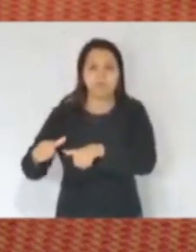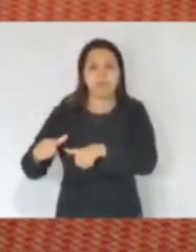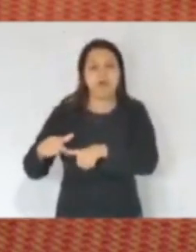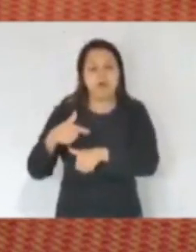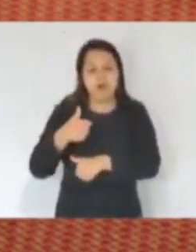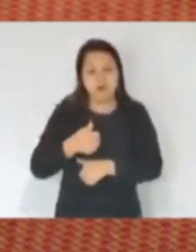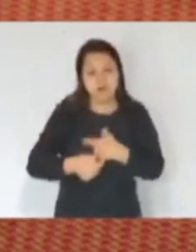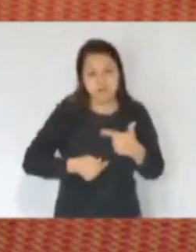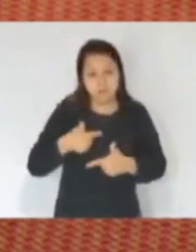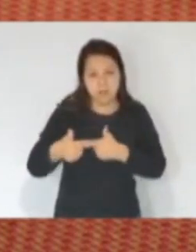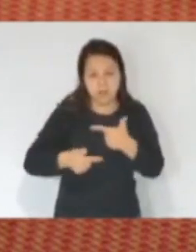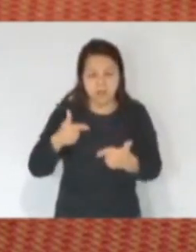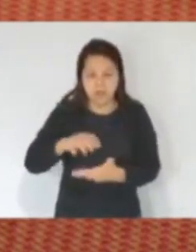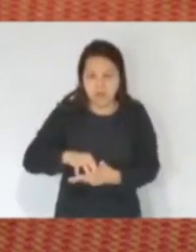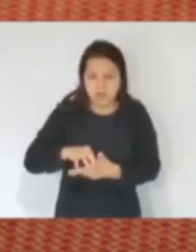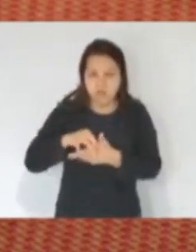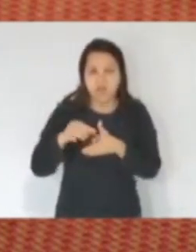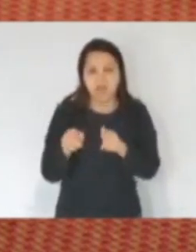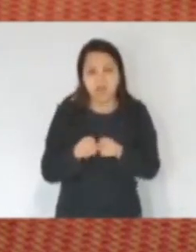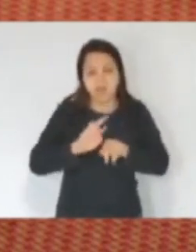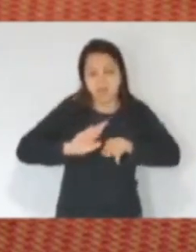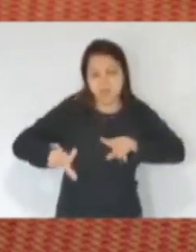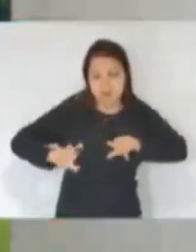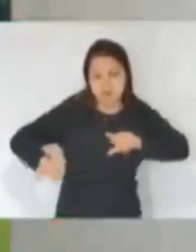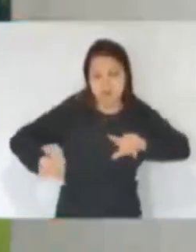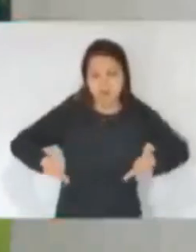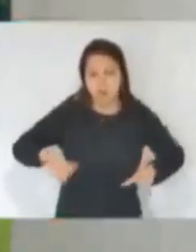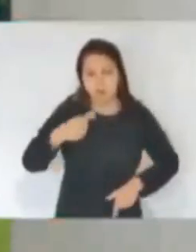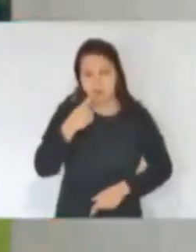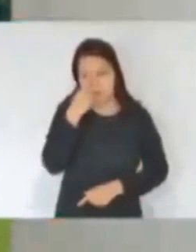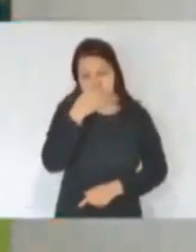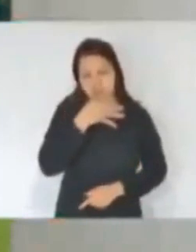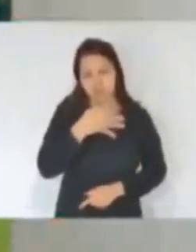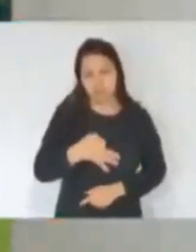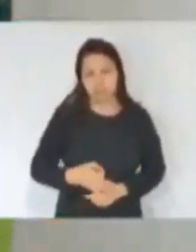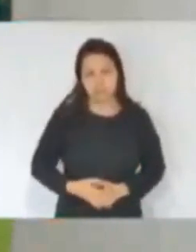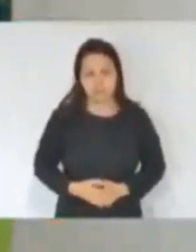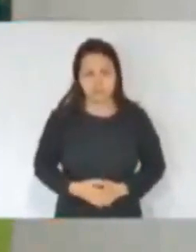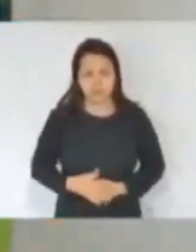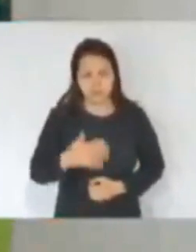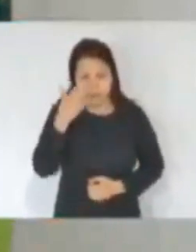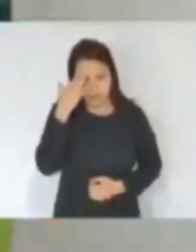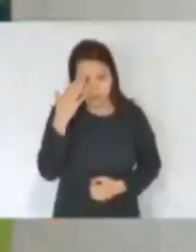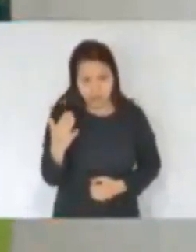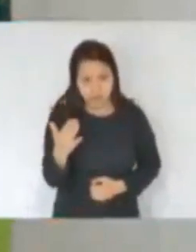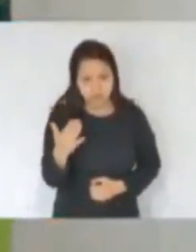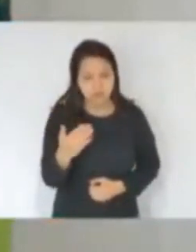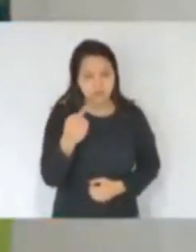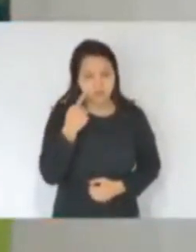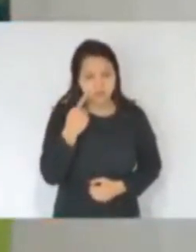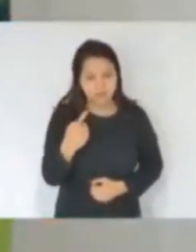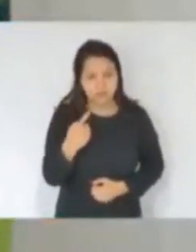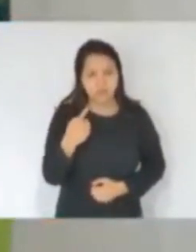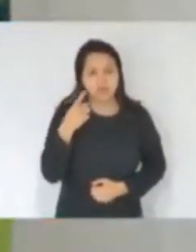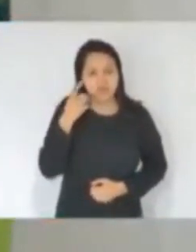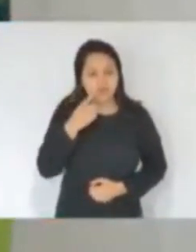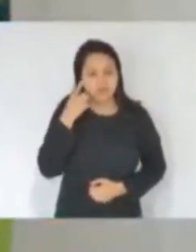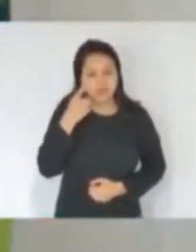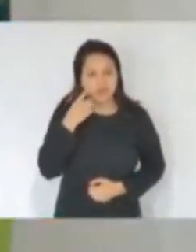e a pluralidade de opiniões. Obrigada, deputado. Então, vocês viram, exatamente como o deputado Jair